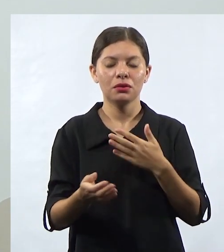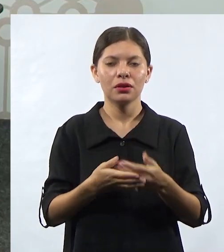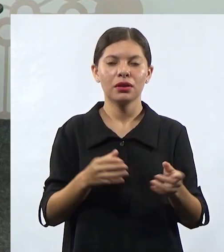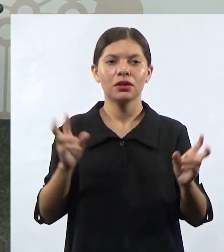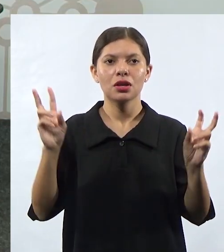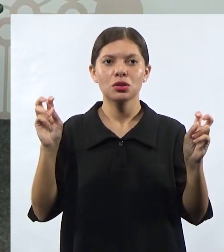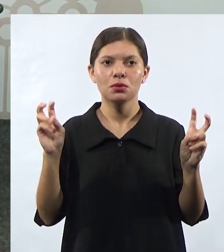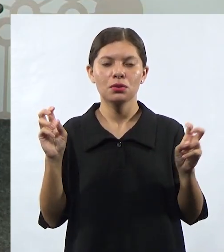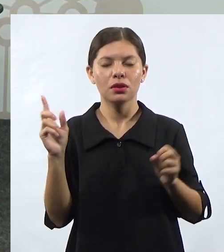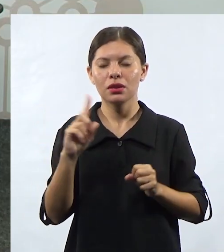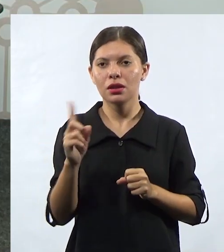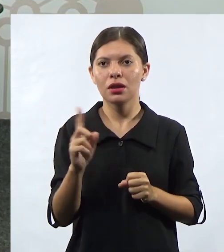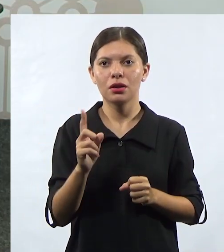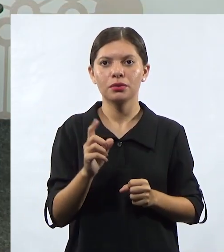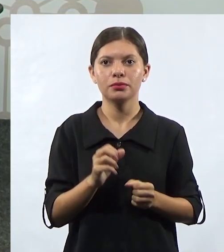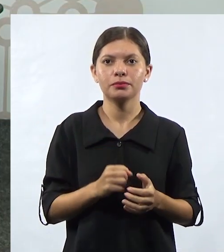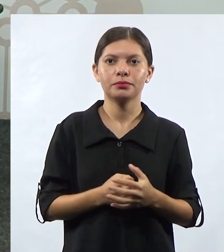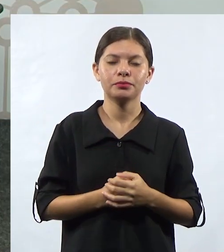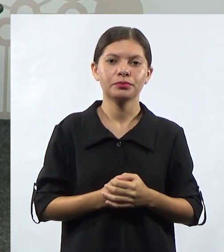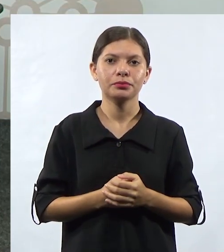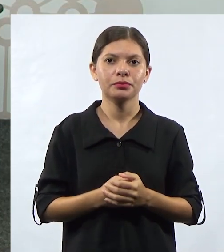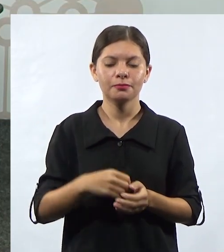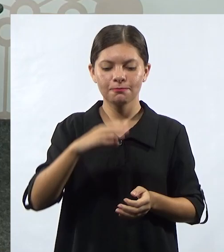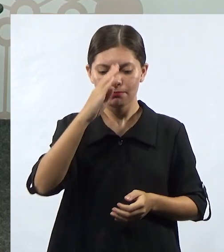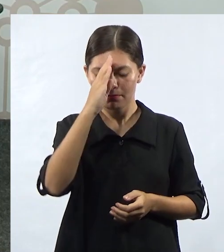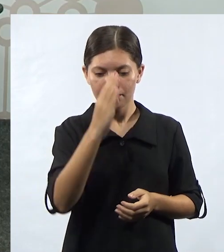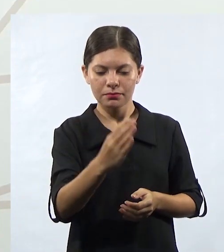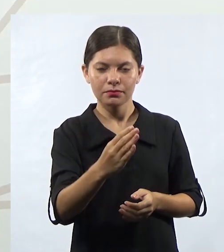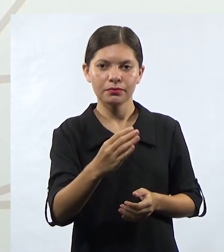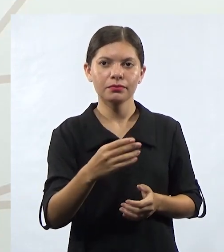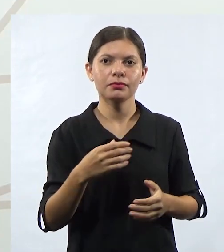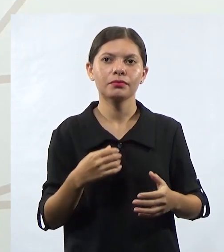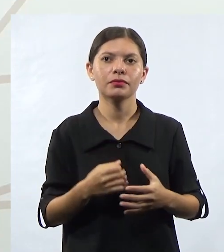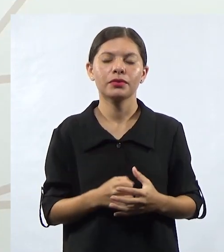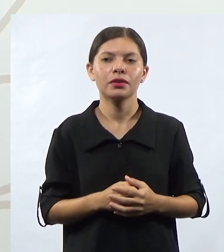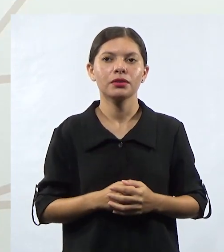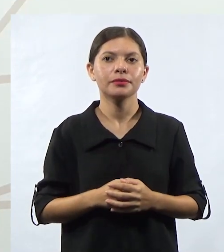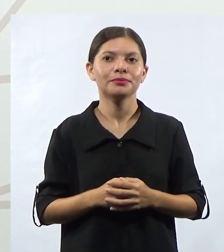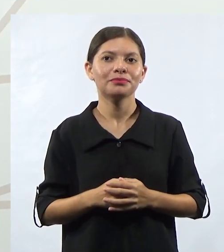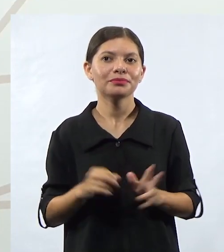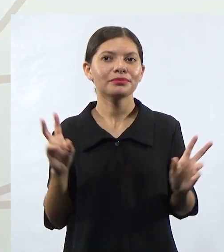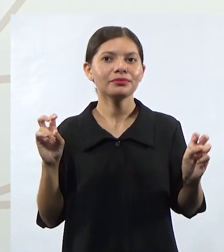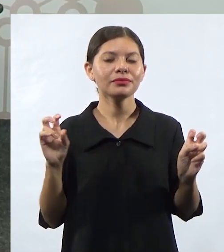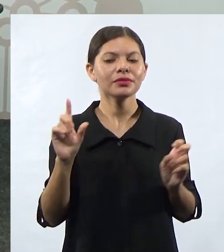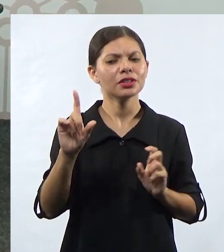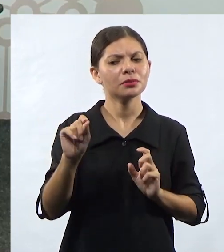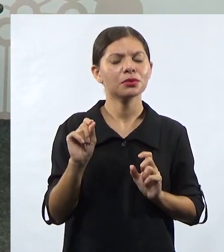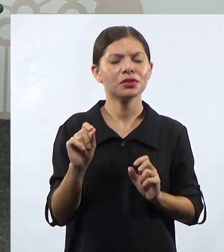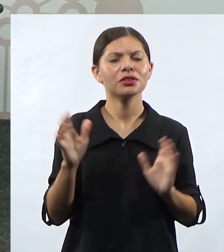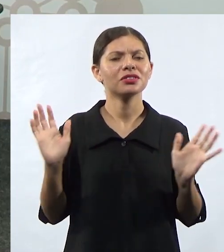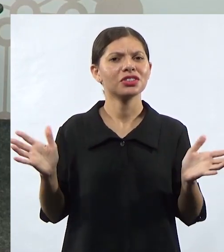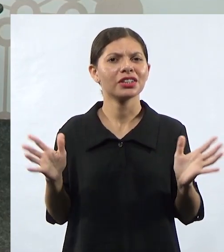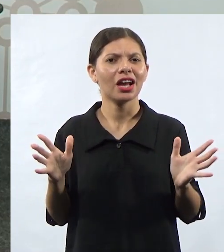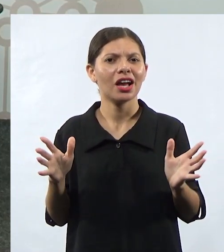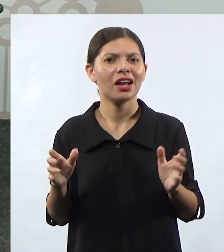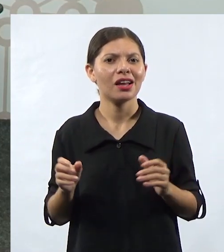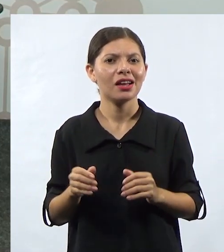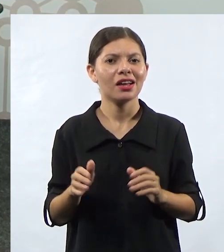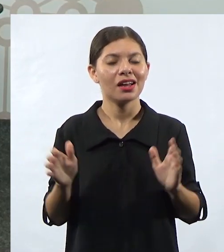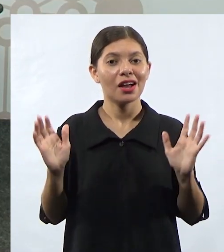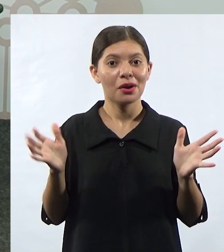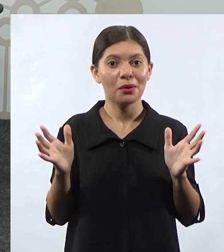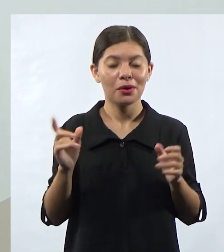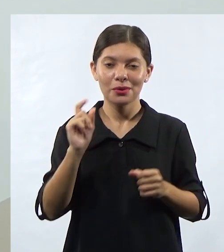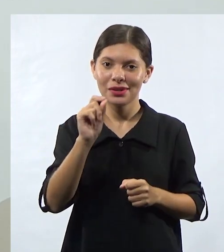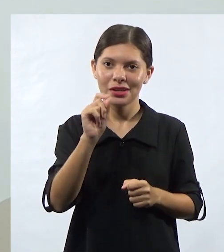assunto especificamente. Perfeito. Então, tema escolhido, professora. O que a gente faz? Aí a gente escolhe os participantes.